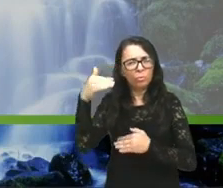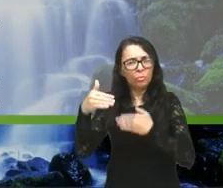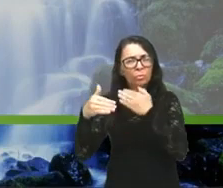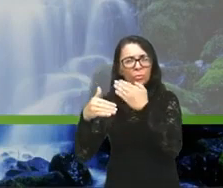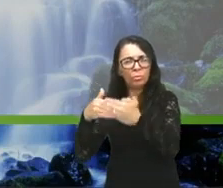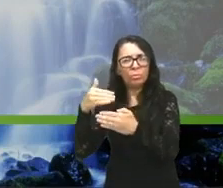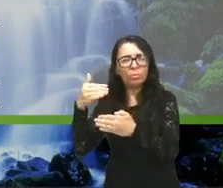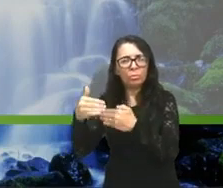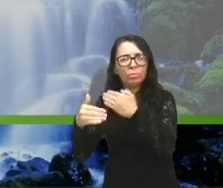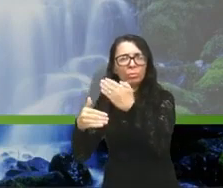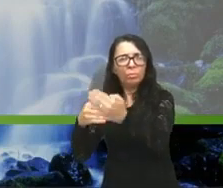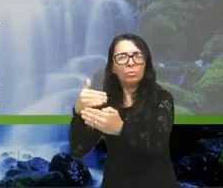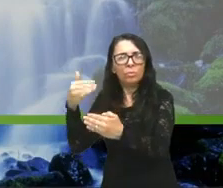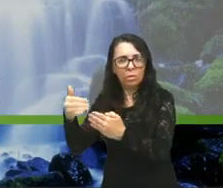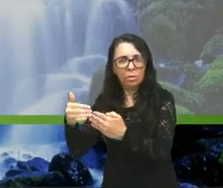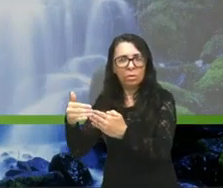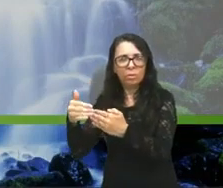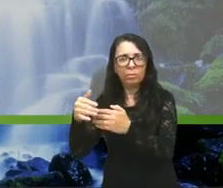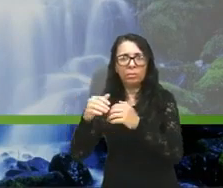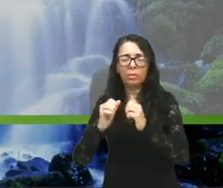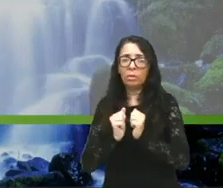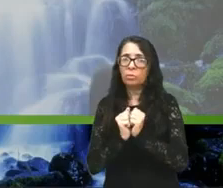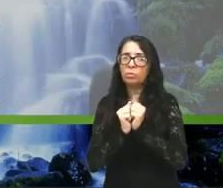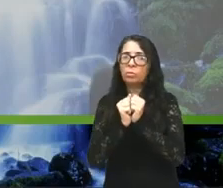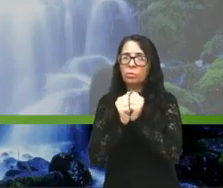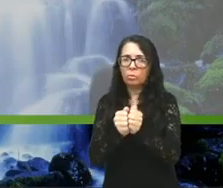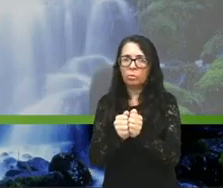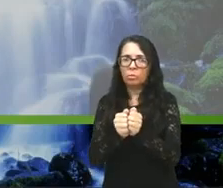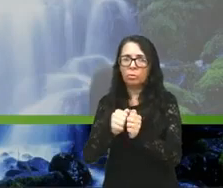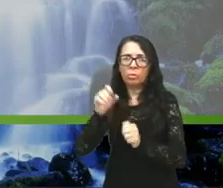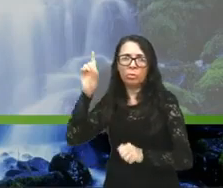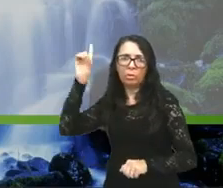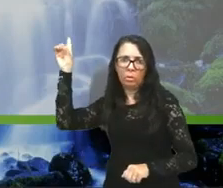Com Deus não pode brincar.